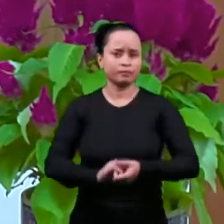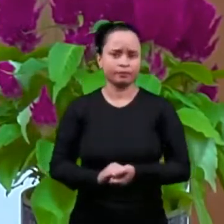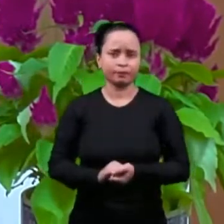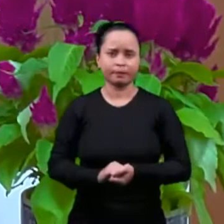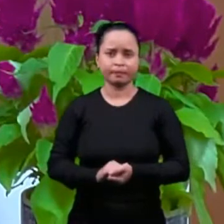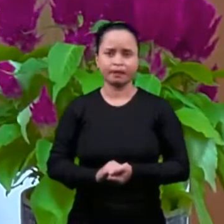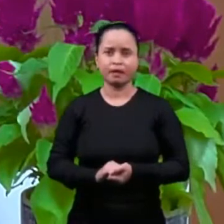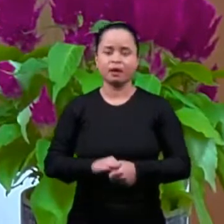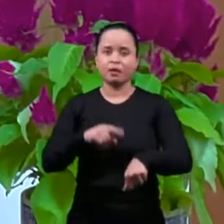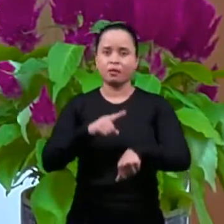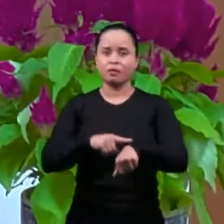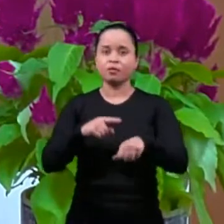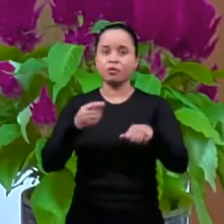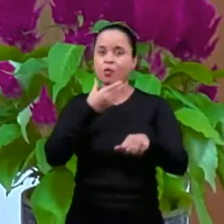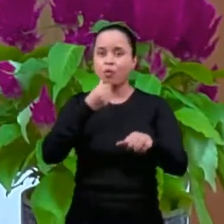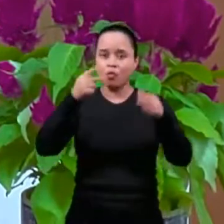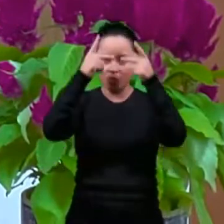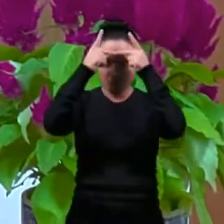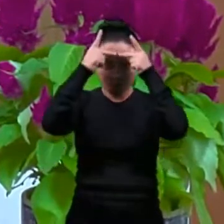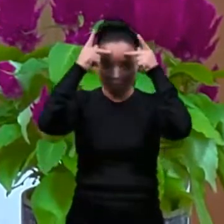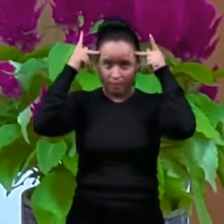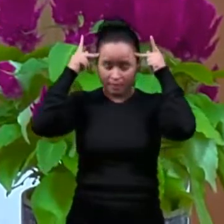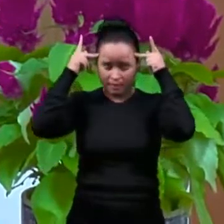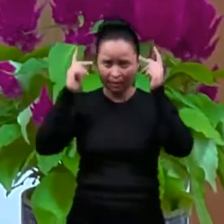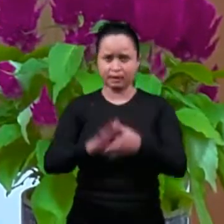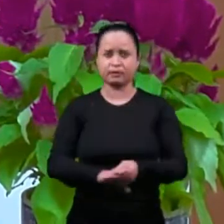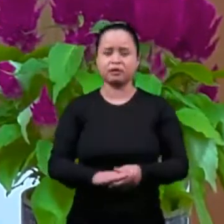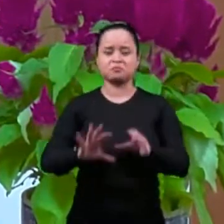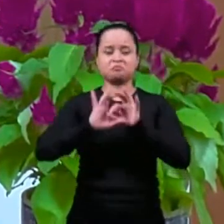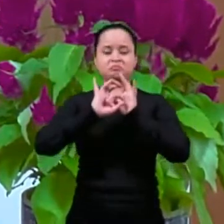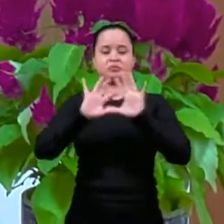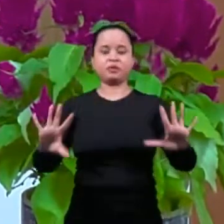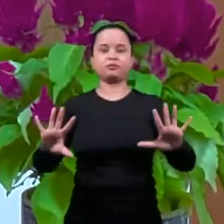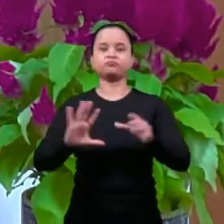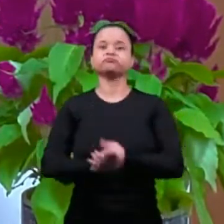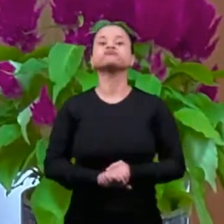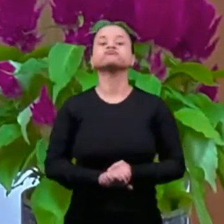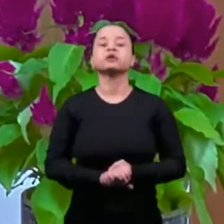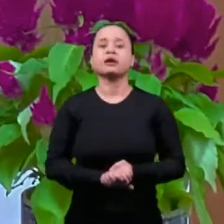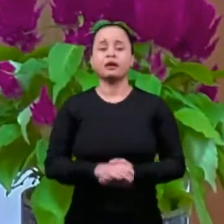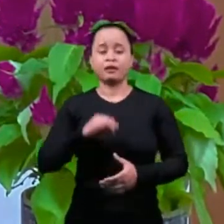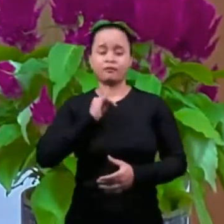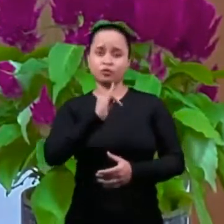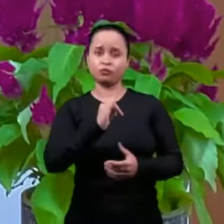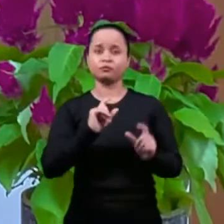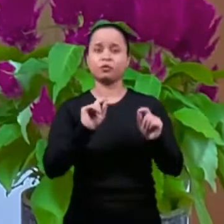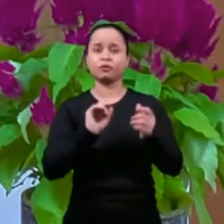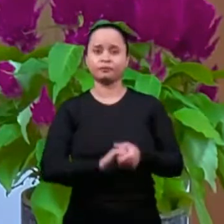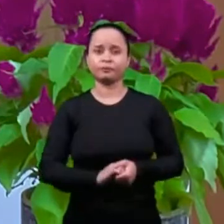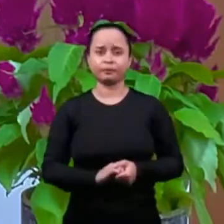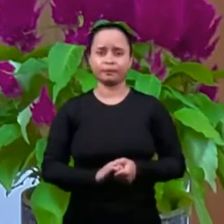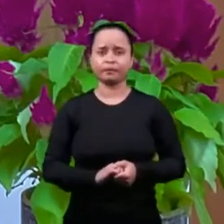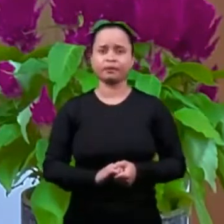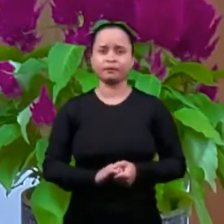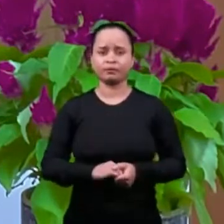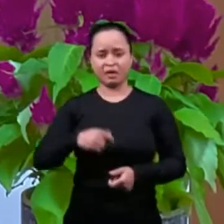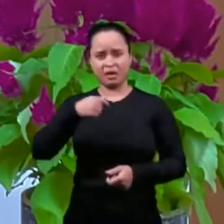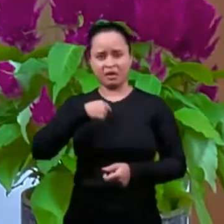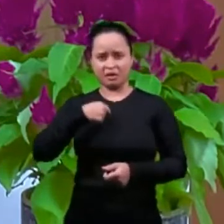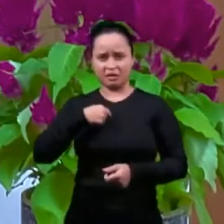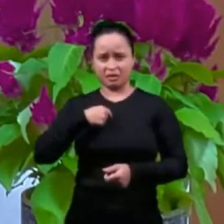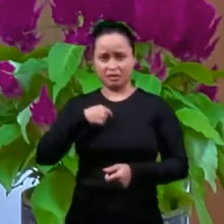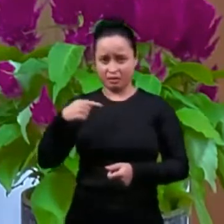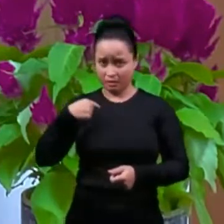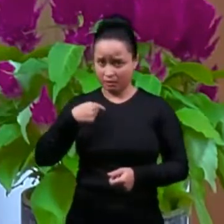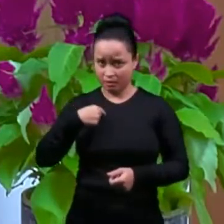as mãos, ele estava dizendo assim: eu não tenho nada com a morte